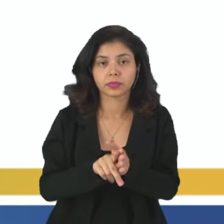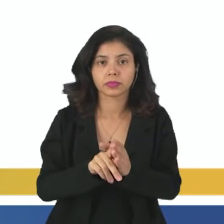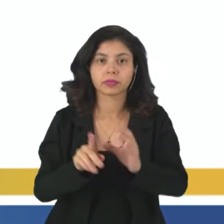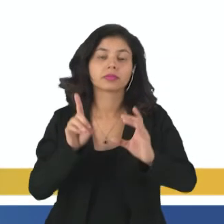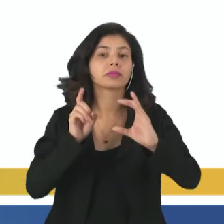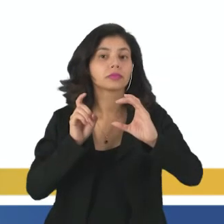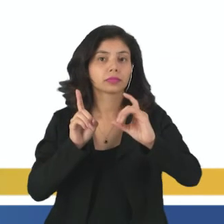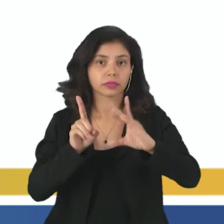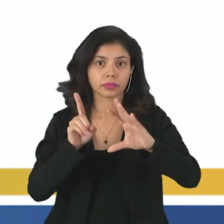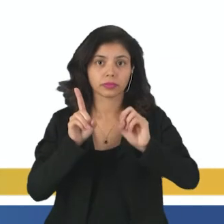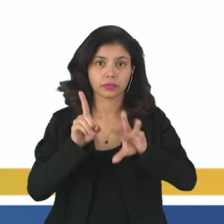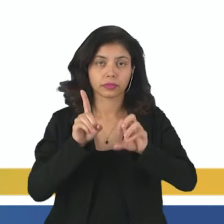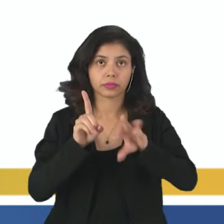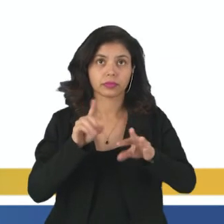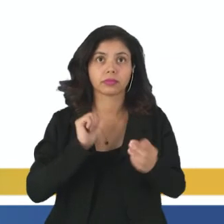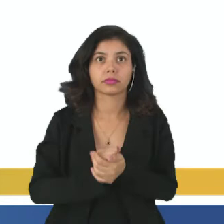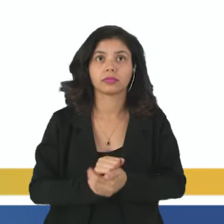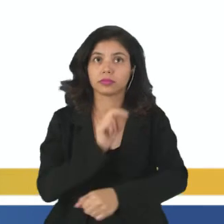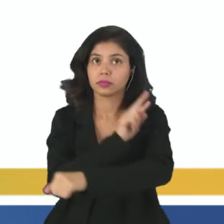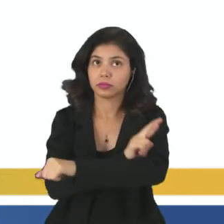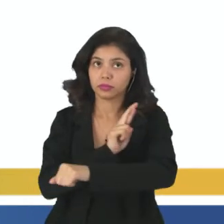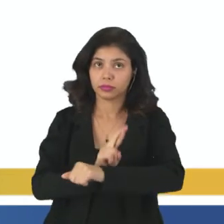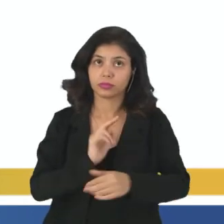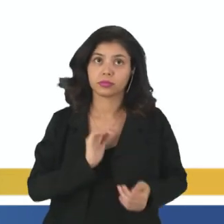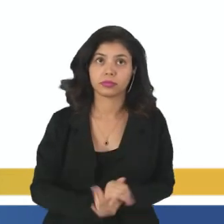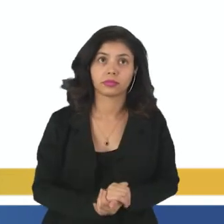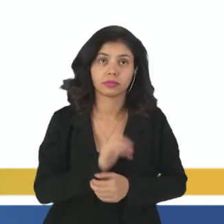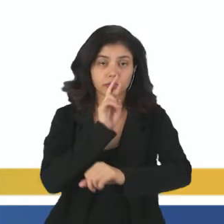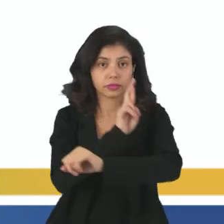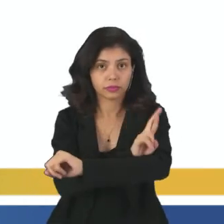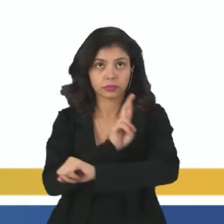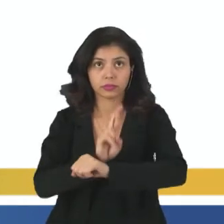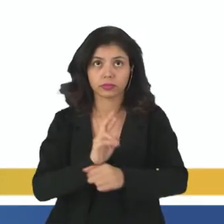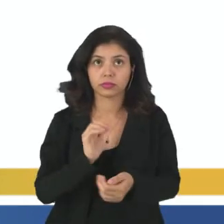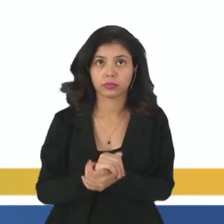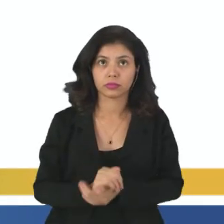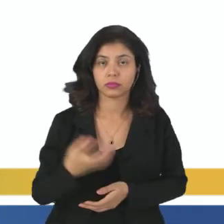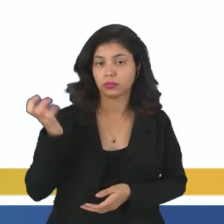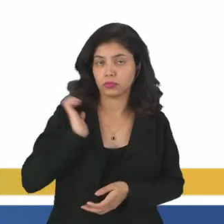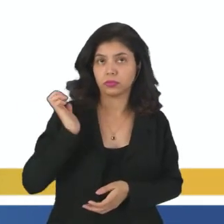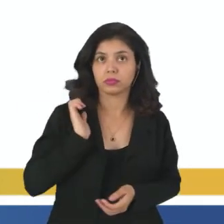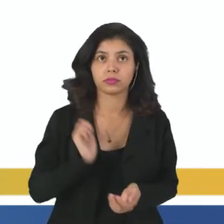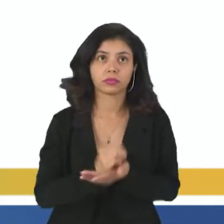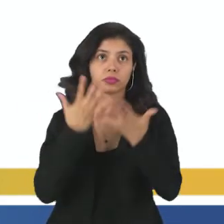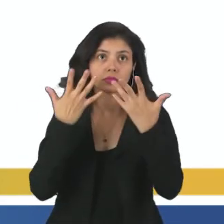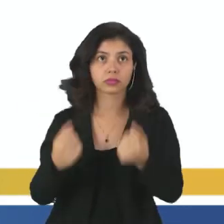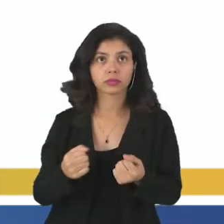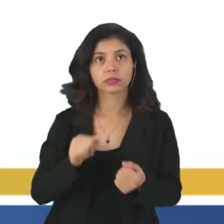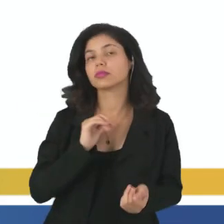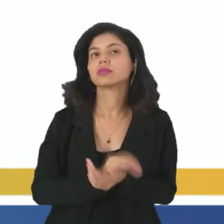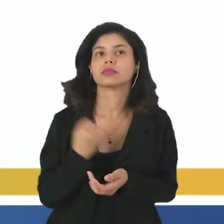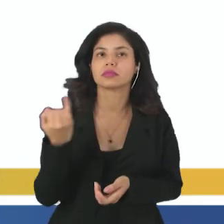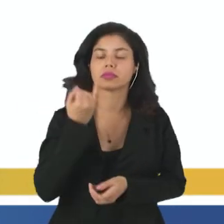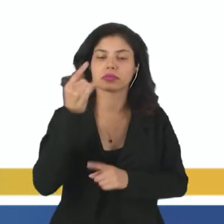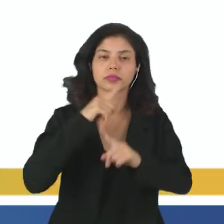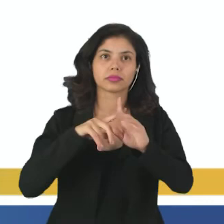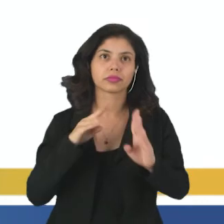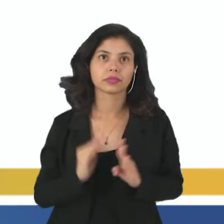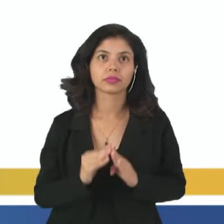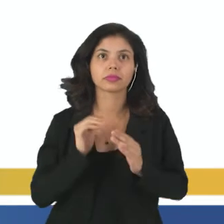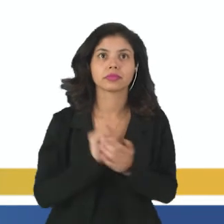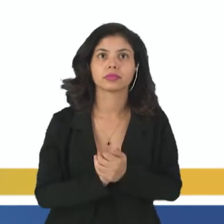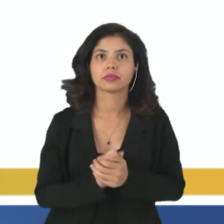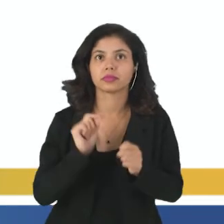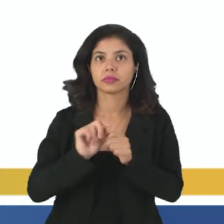fosse considerada uma religião, a religião dos nobres. Esses nobres assumiram cargos importantes na igreja, que